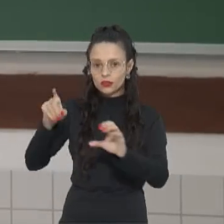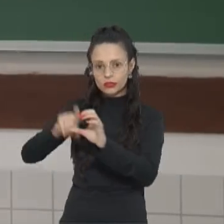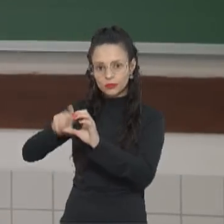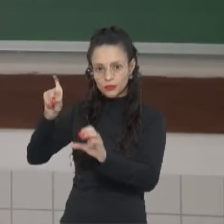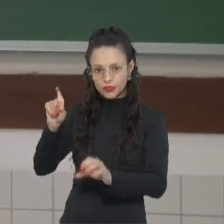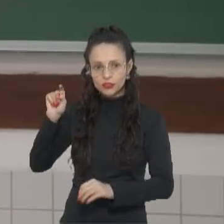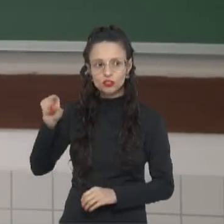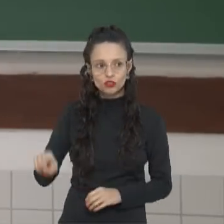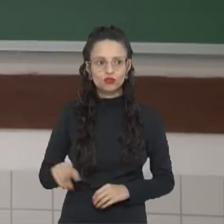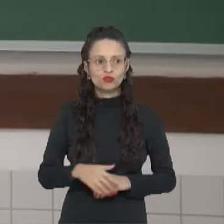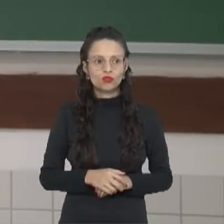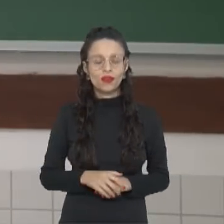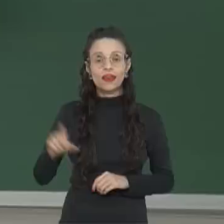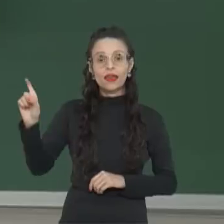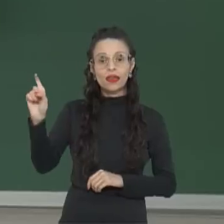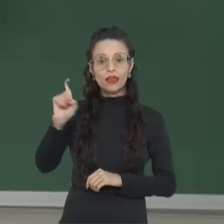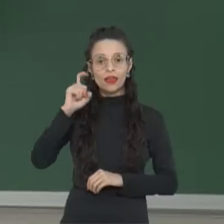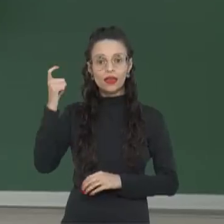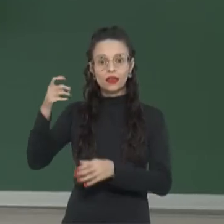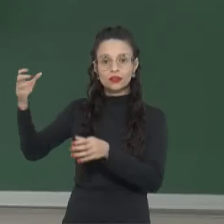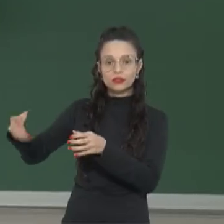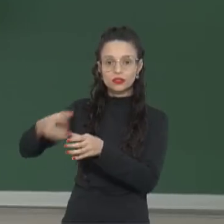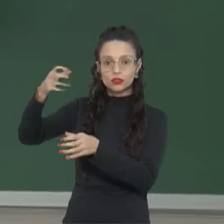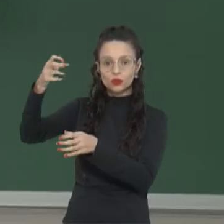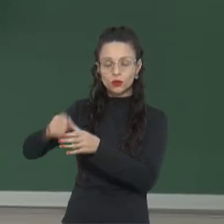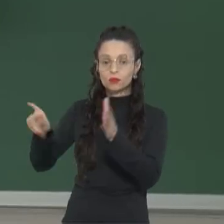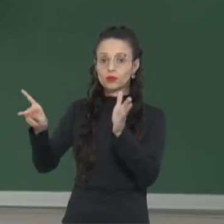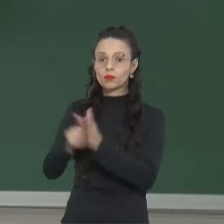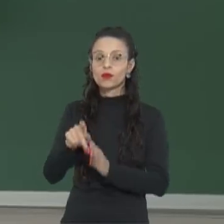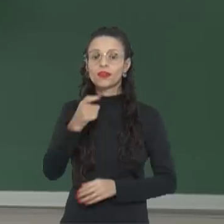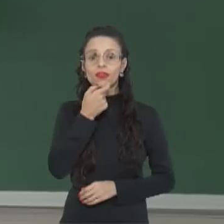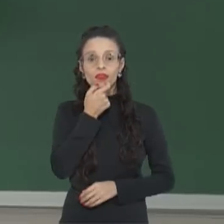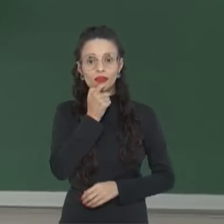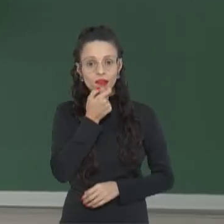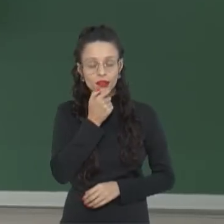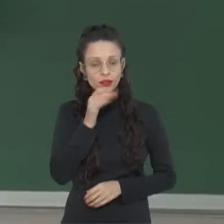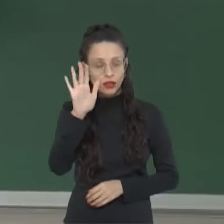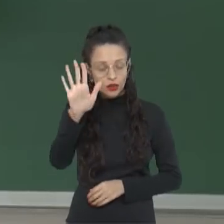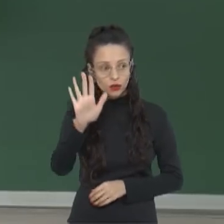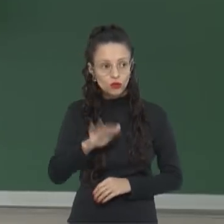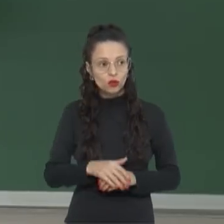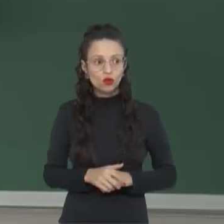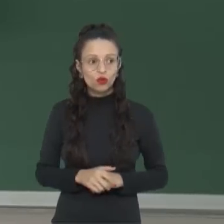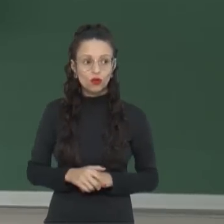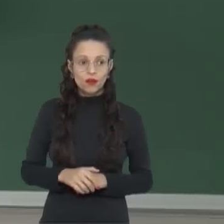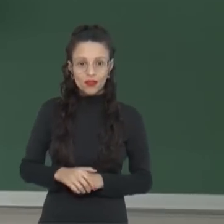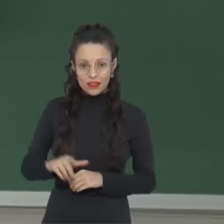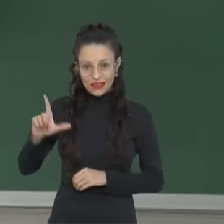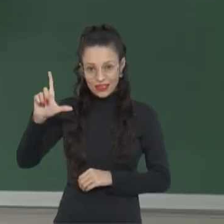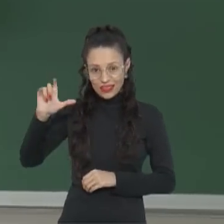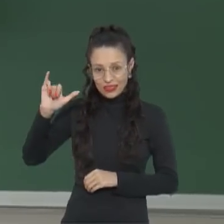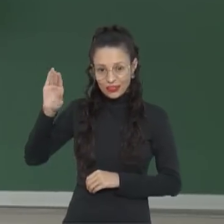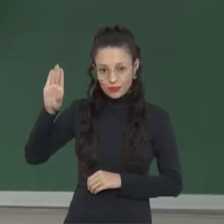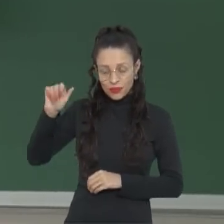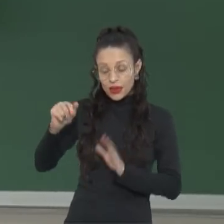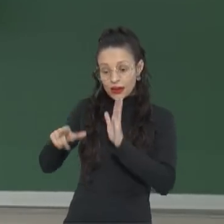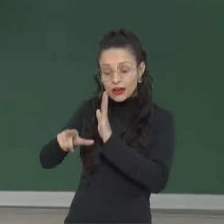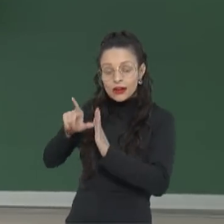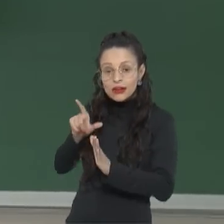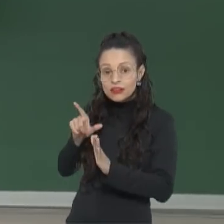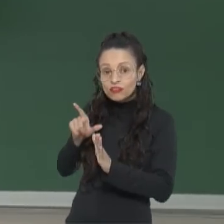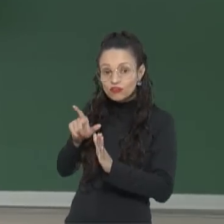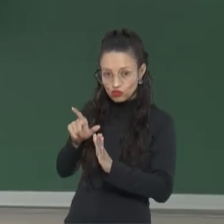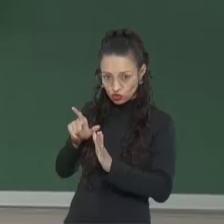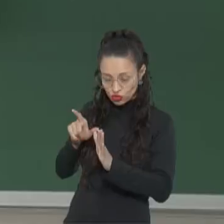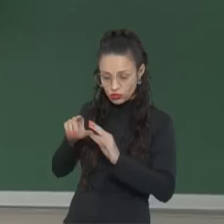daí, ex-colônias da Inglaterra. Lembrando só antes, a Líbia, antes da Conferência de Bandung, a